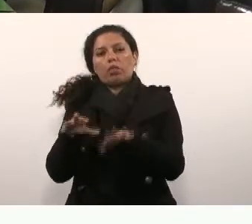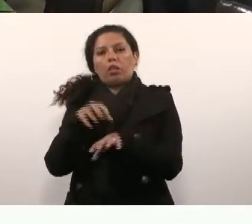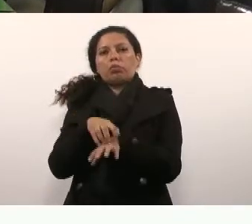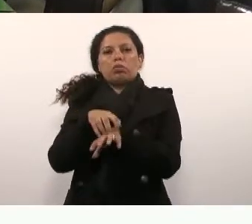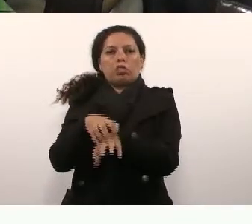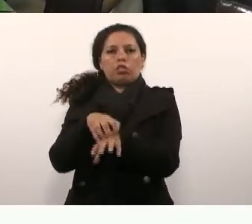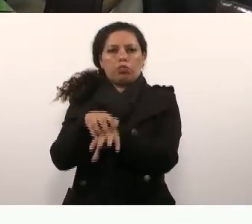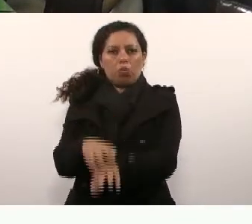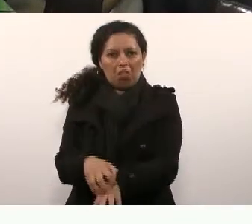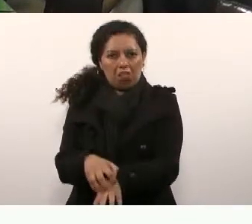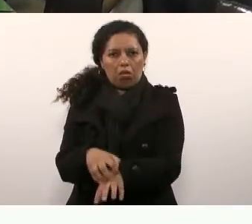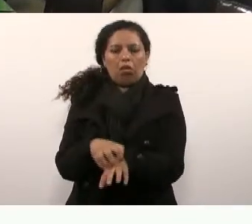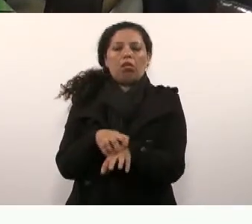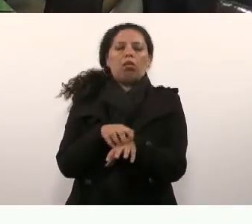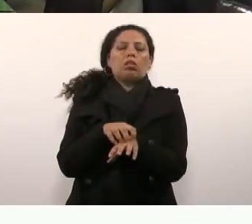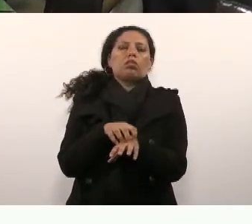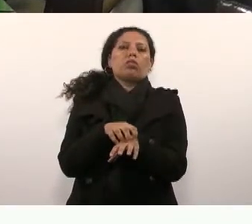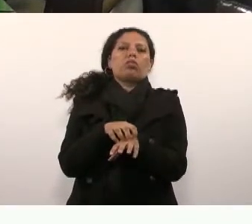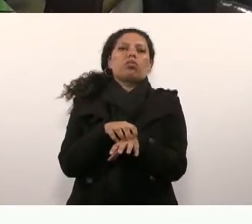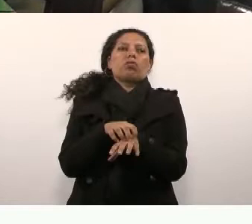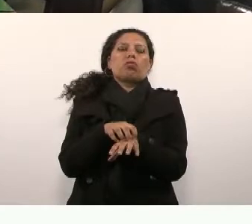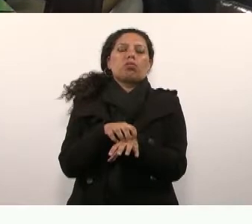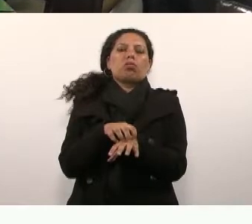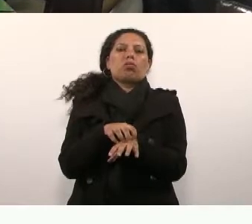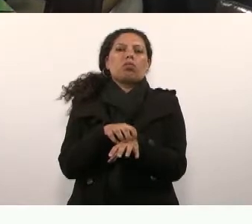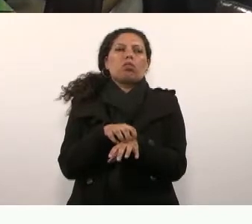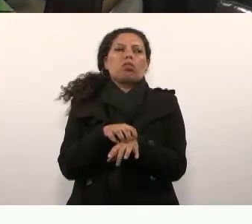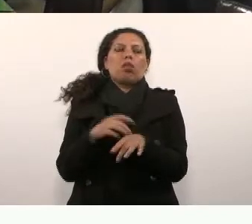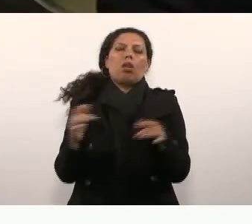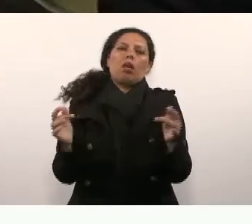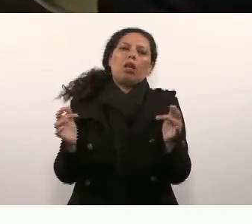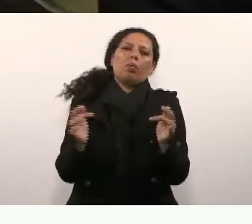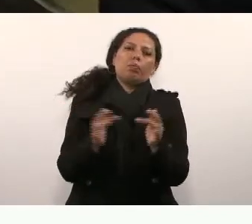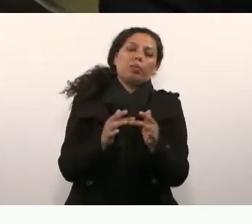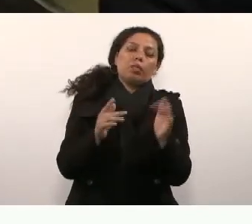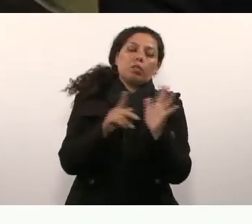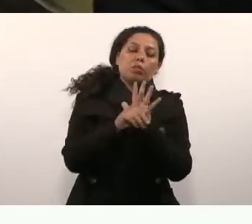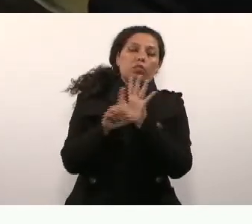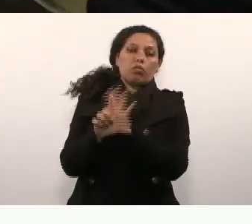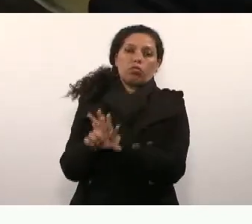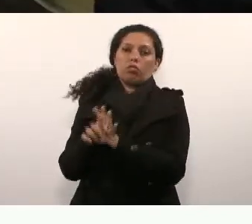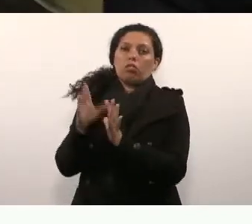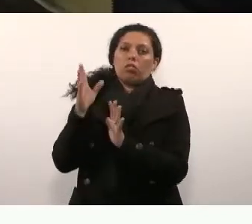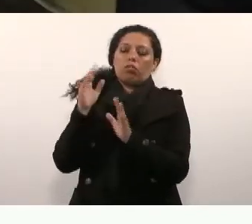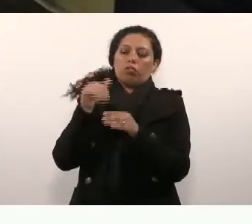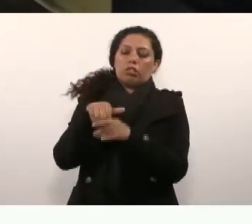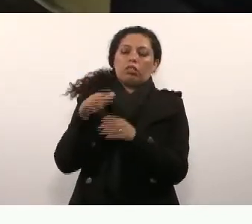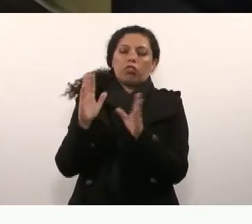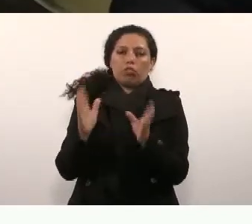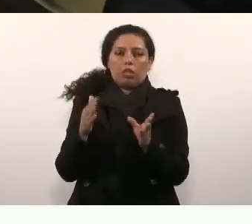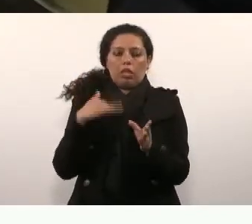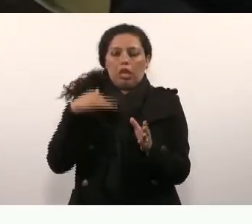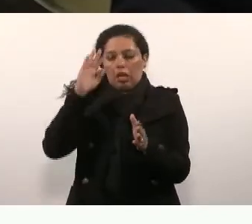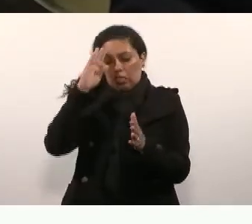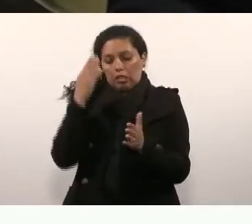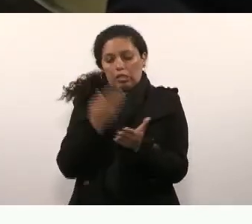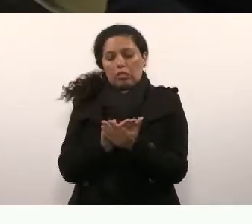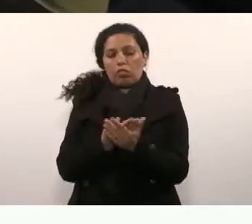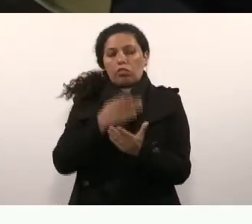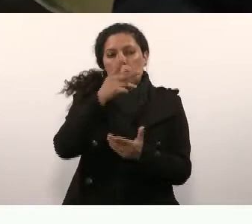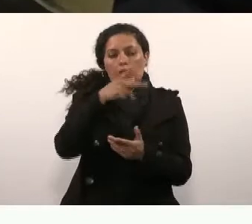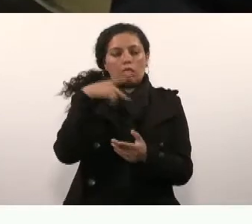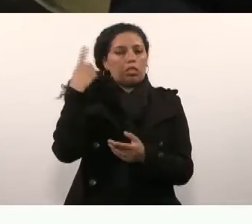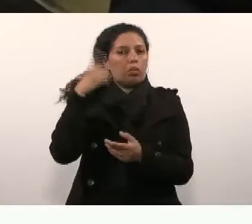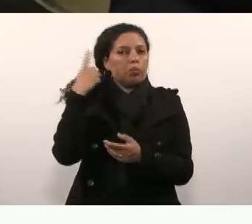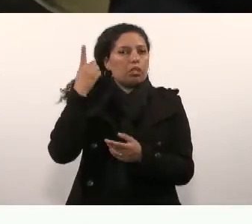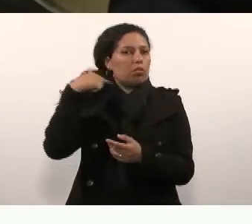para um fundo para investimento da FETranspor, está tratado no projeto. Eu imagino que sim. Esse projeto que o deputado Valdec